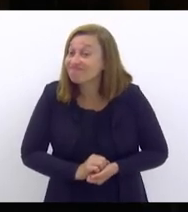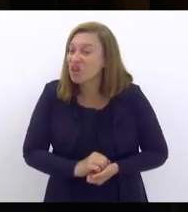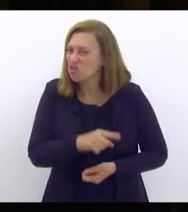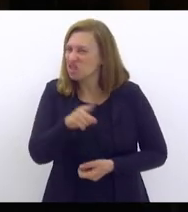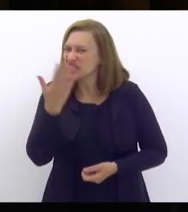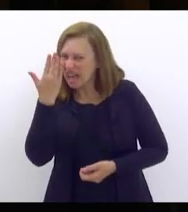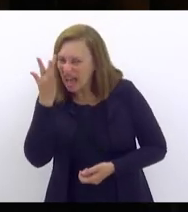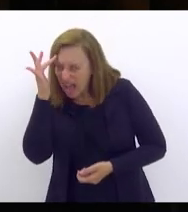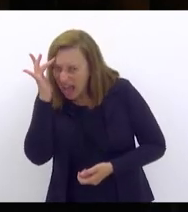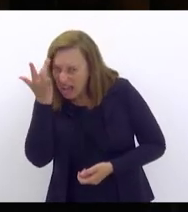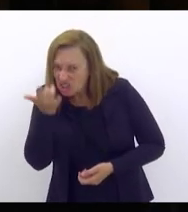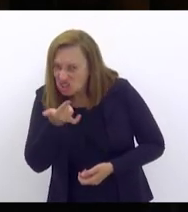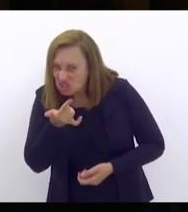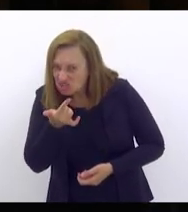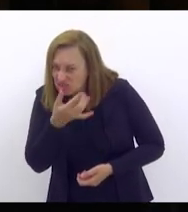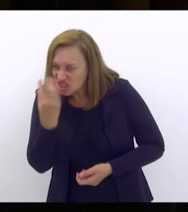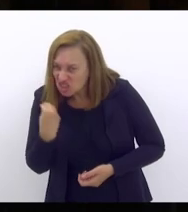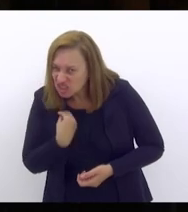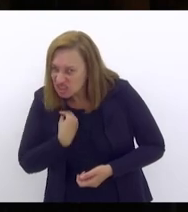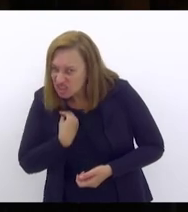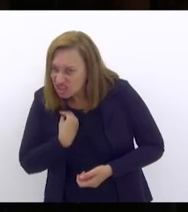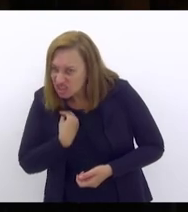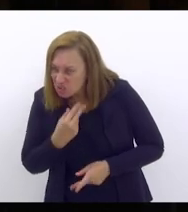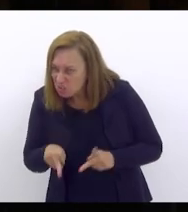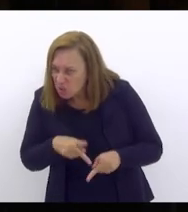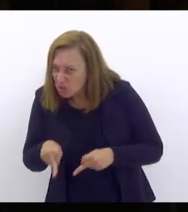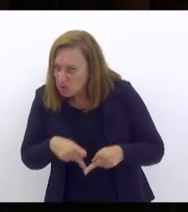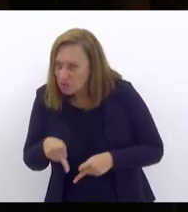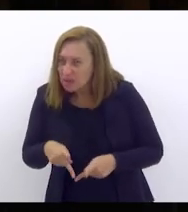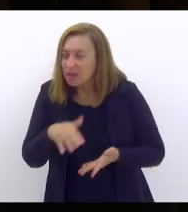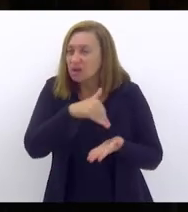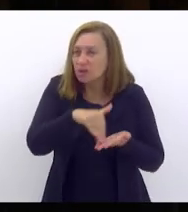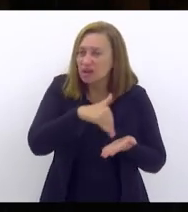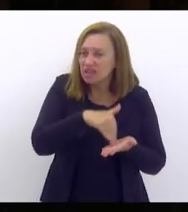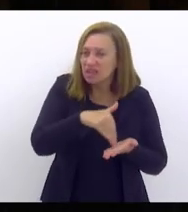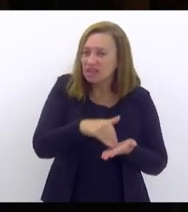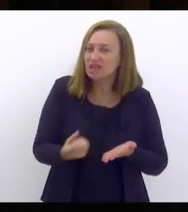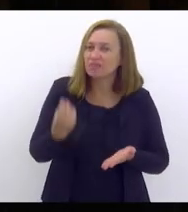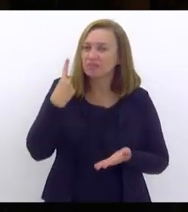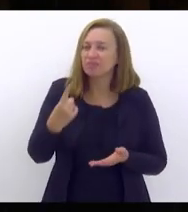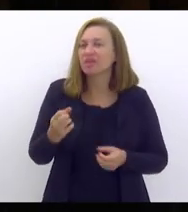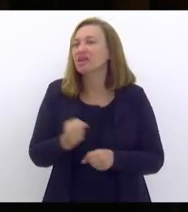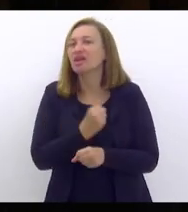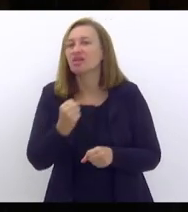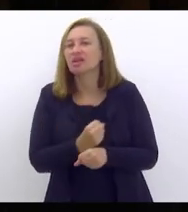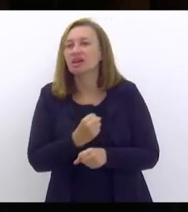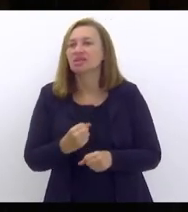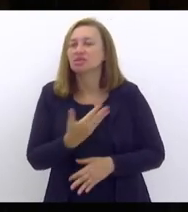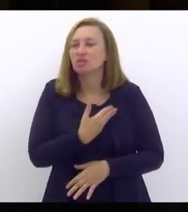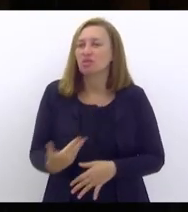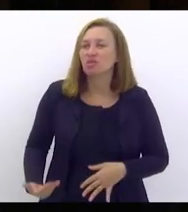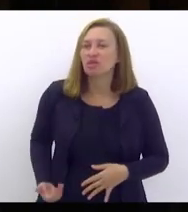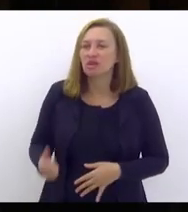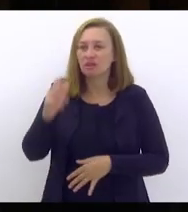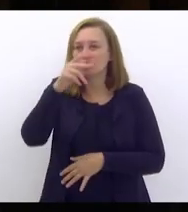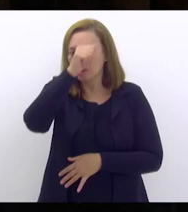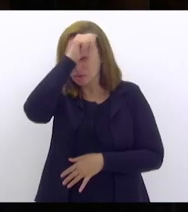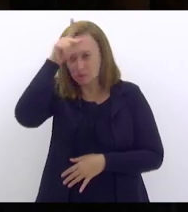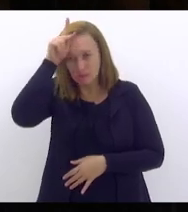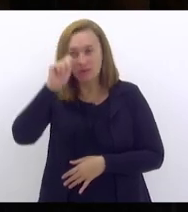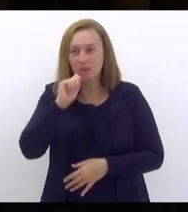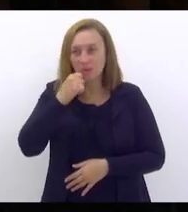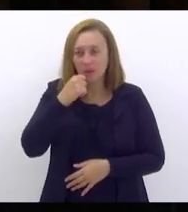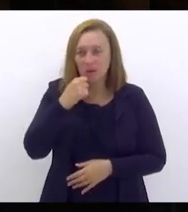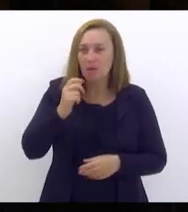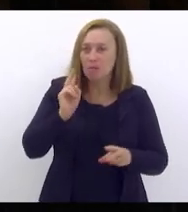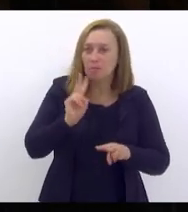Vocês acham que a população vai esquecer que o ex-secretário de obras no governo Eduardo Paes, preso por